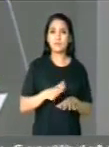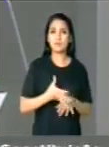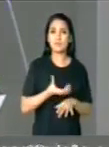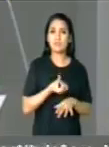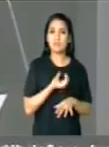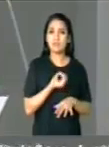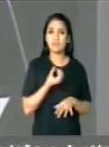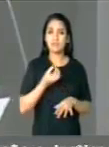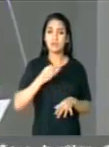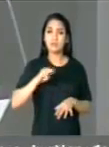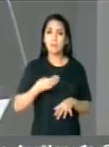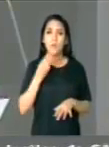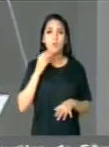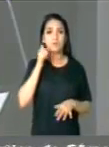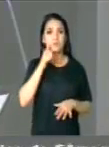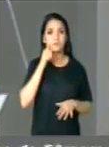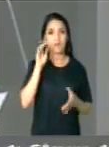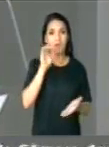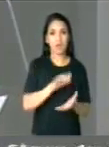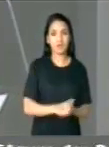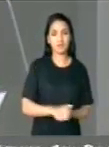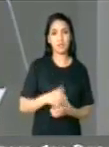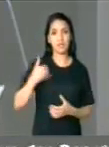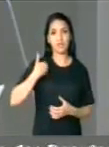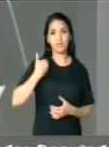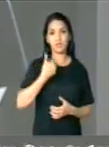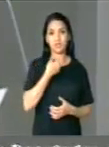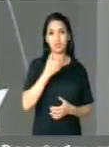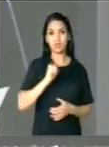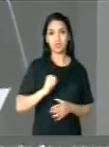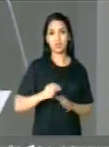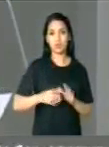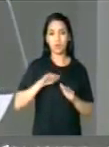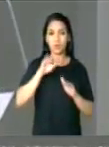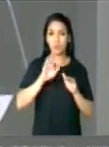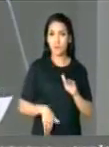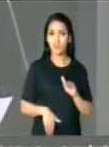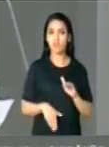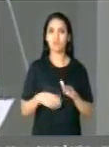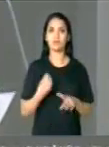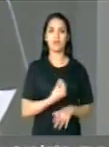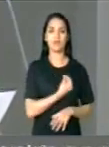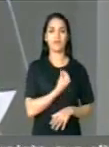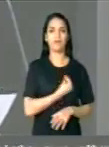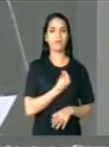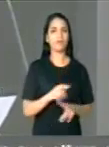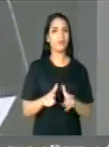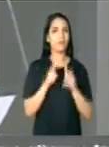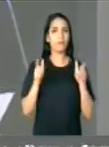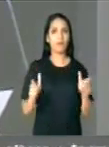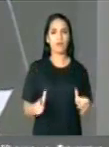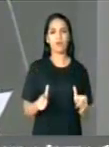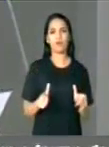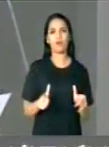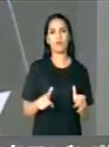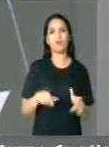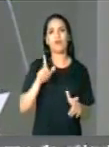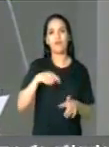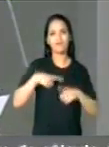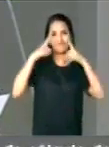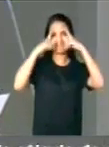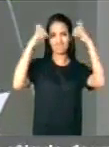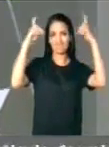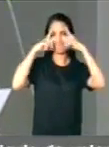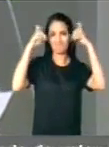antes de completar 18 anos, onde a vida matrimonial de muitas delas se caracteriza por violência